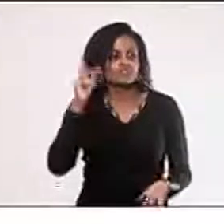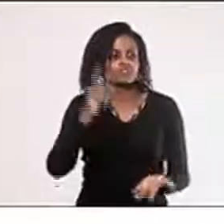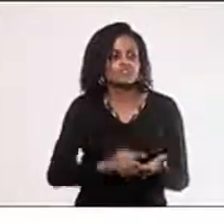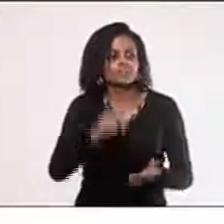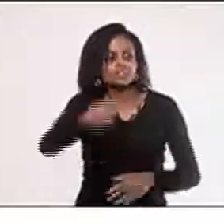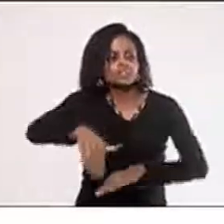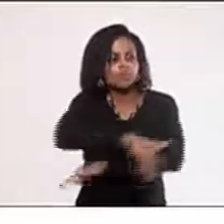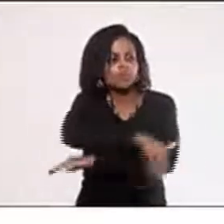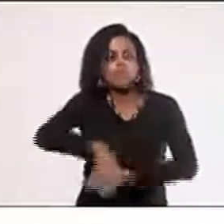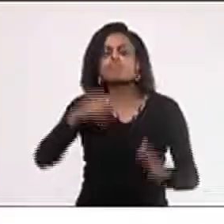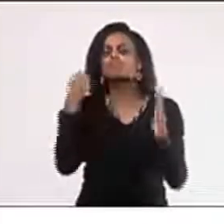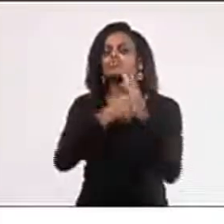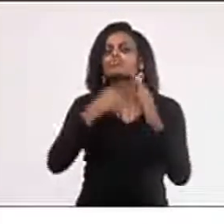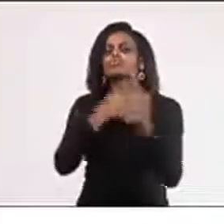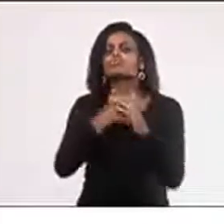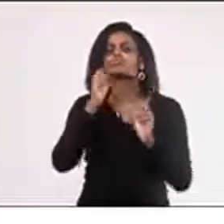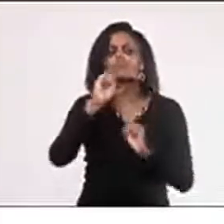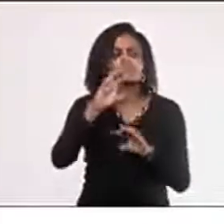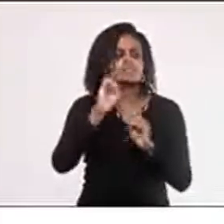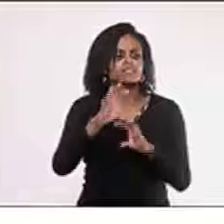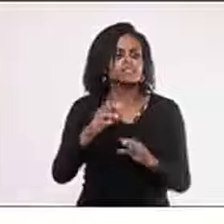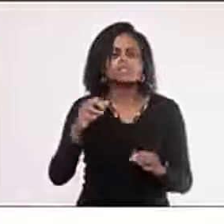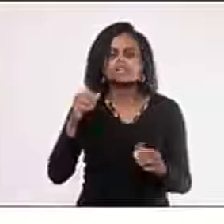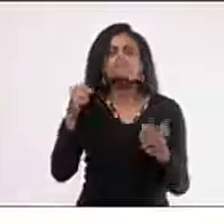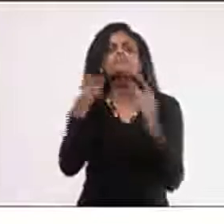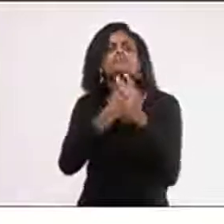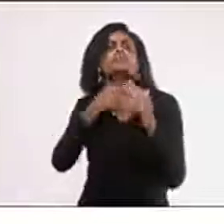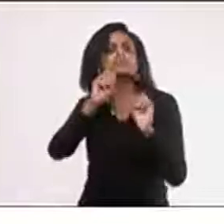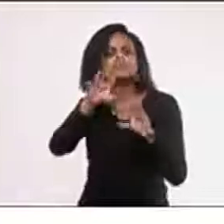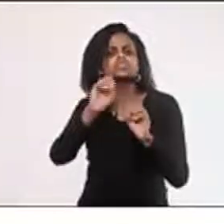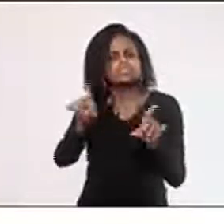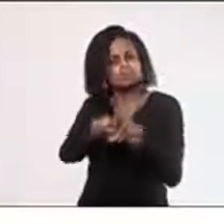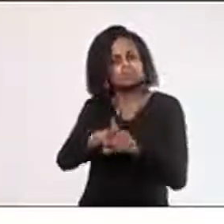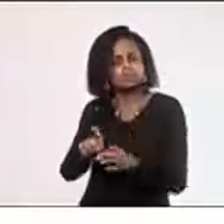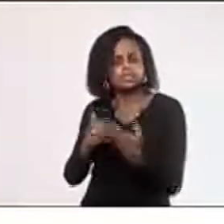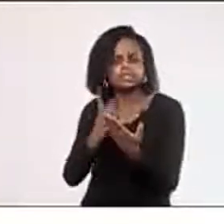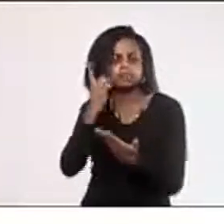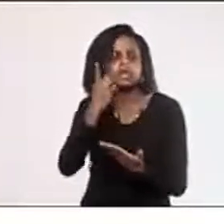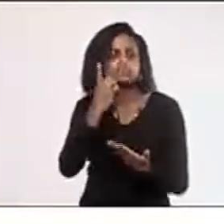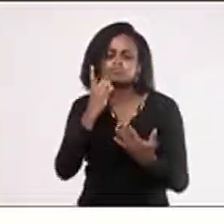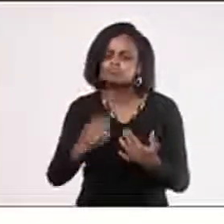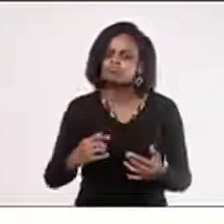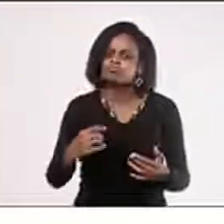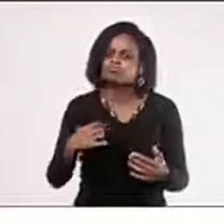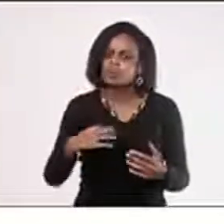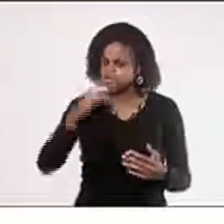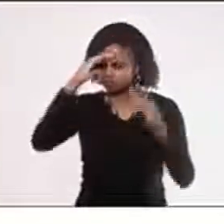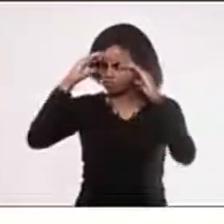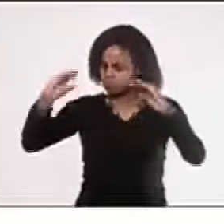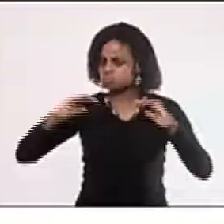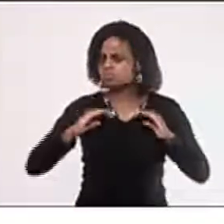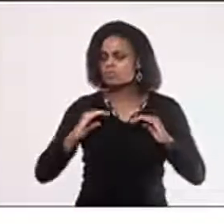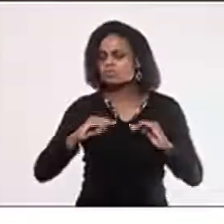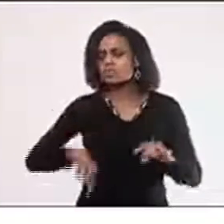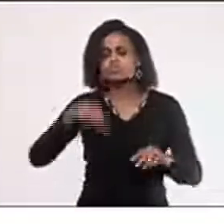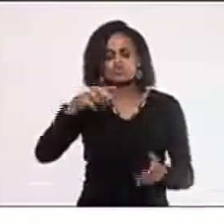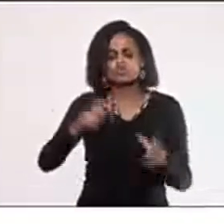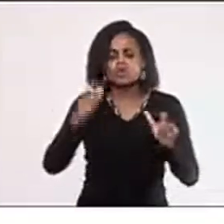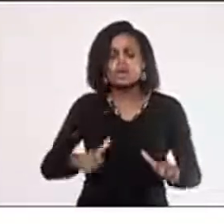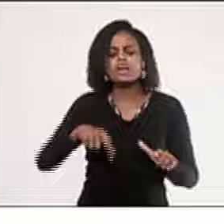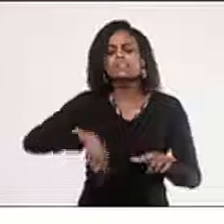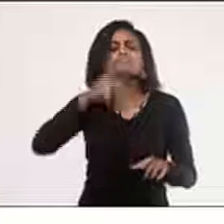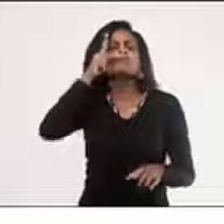na rua lutando pela educação. Lute pela educação também, deputado. Honre o seu lugar nesse